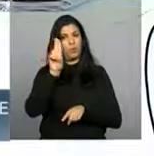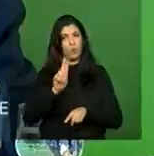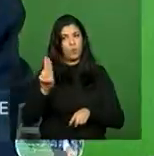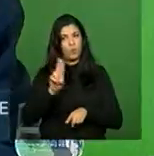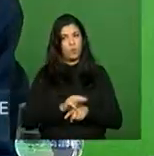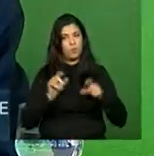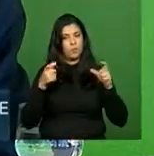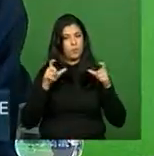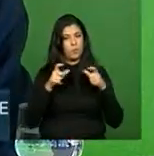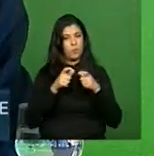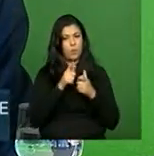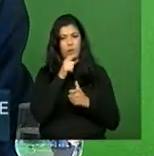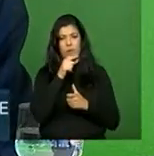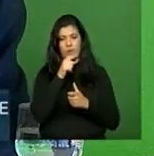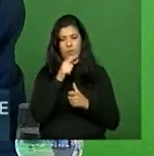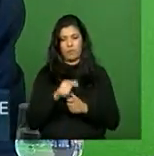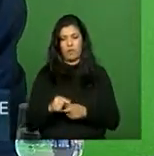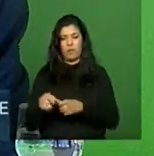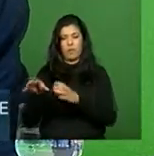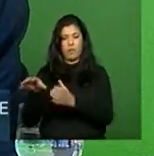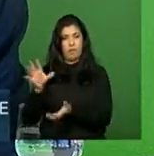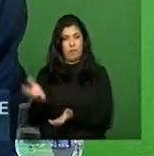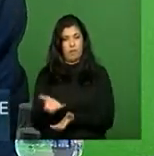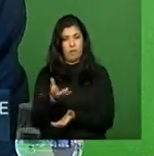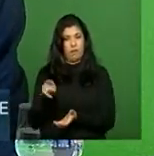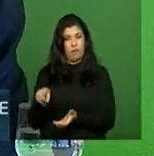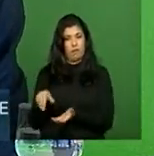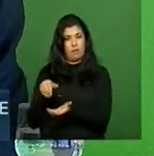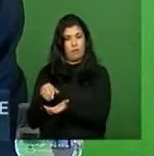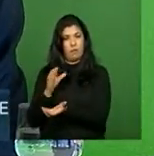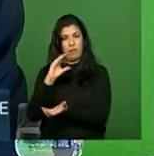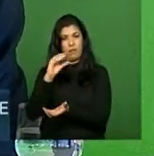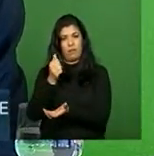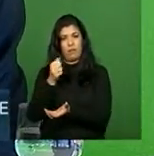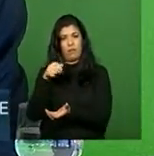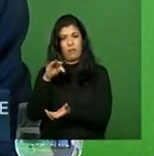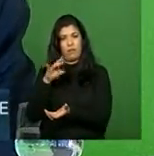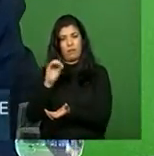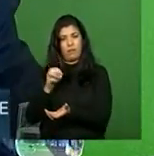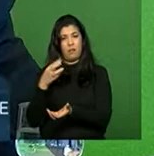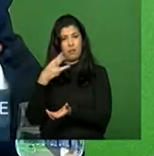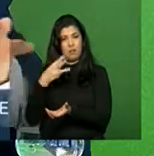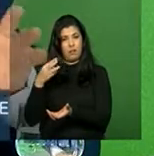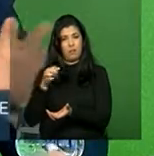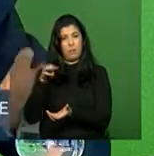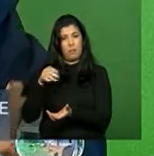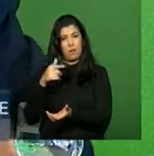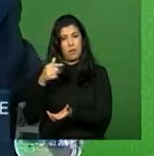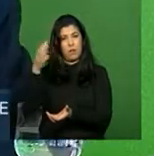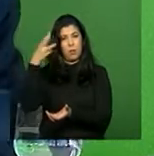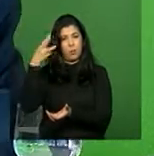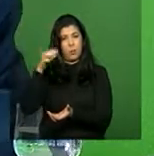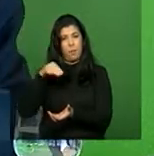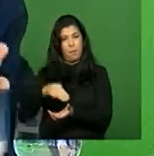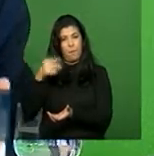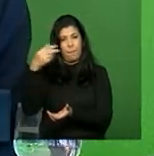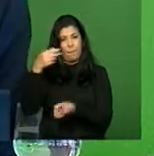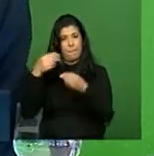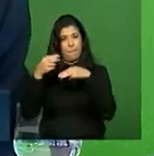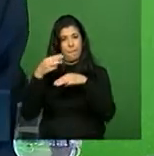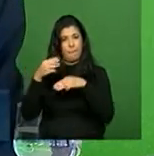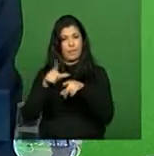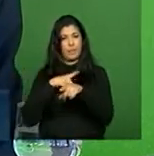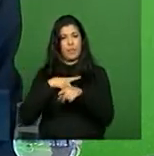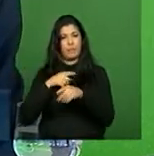do nós tirávamos do Cantareira 33 metros cúbicos por segundo e fomos substituindo